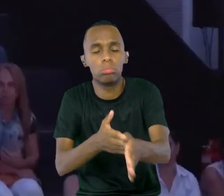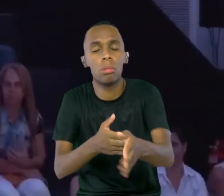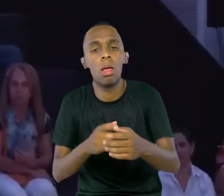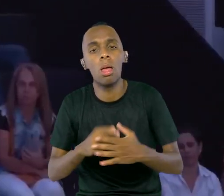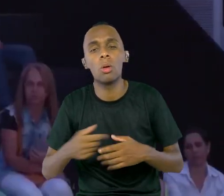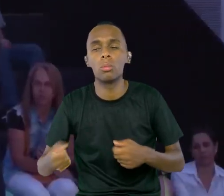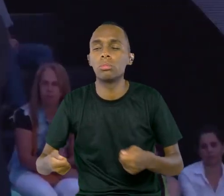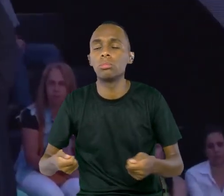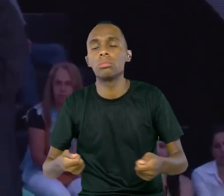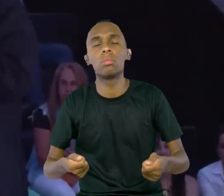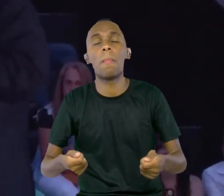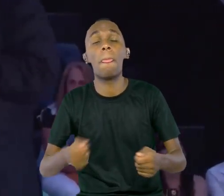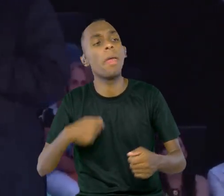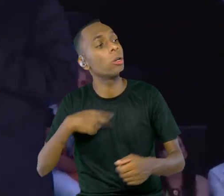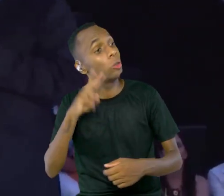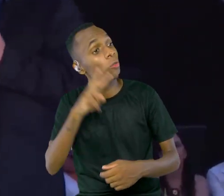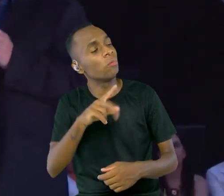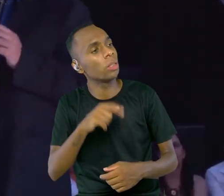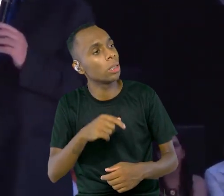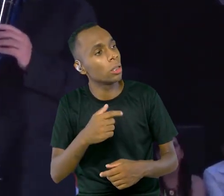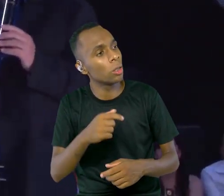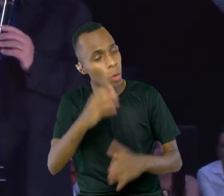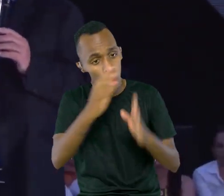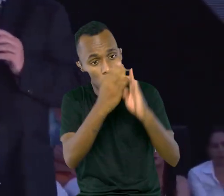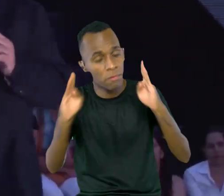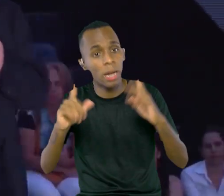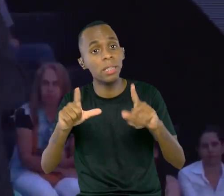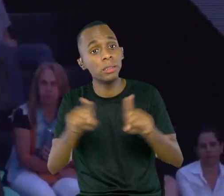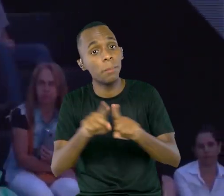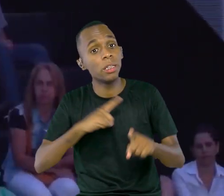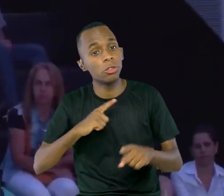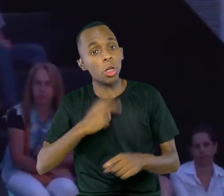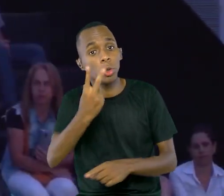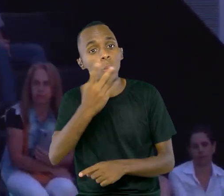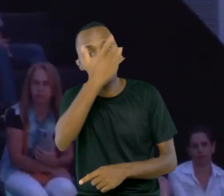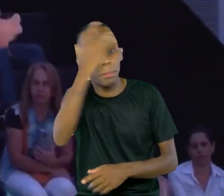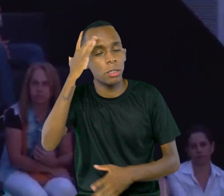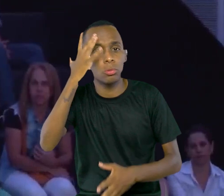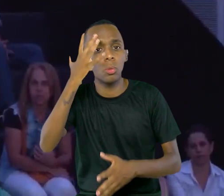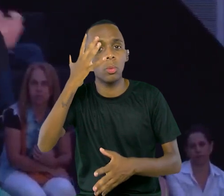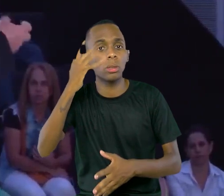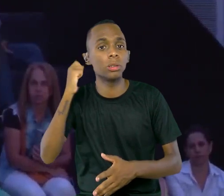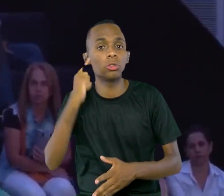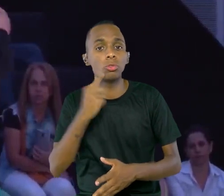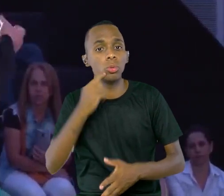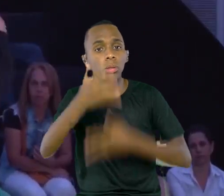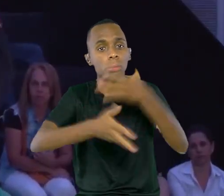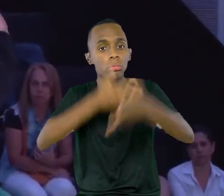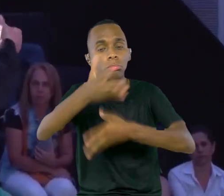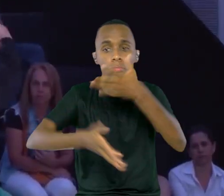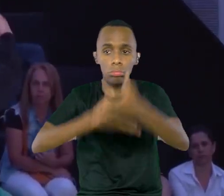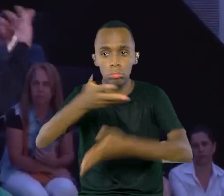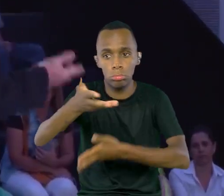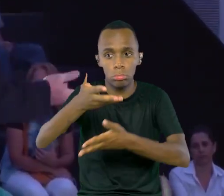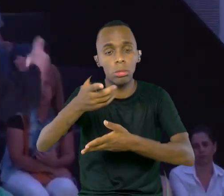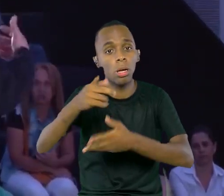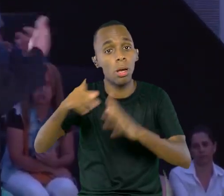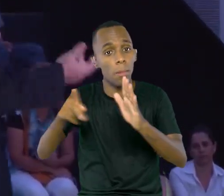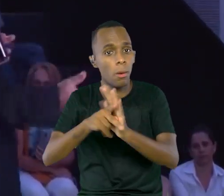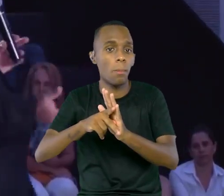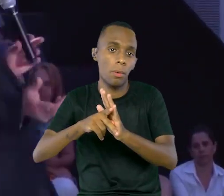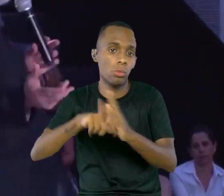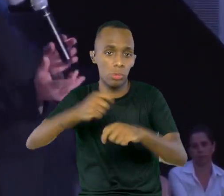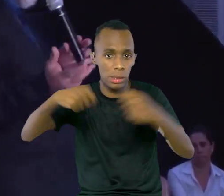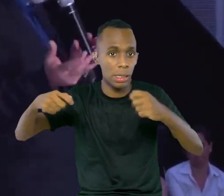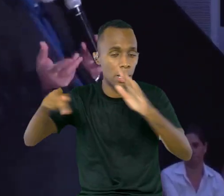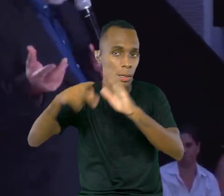guia. Entrei numa livraria, tinha 2 pessoas surdas dialogando na linguagem sueca,